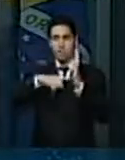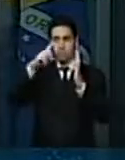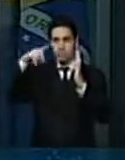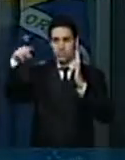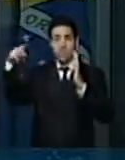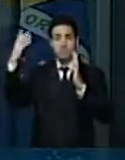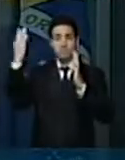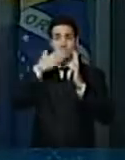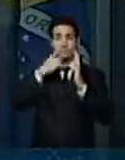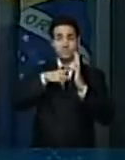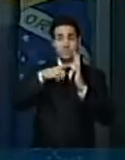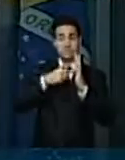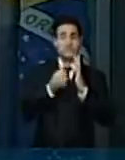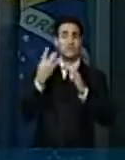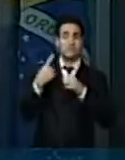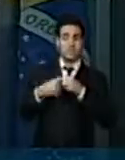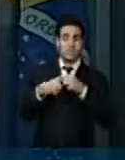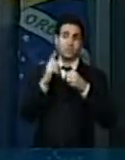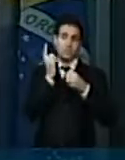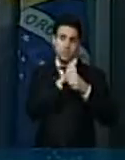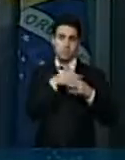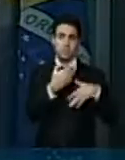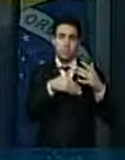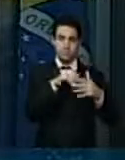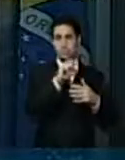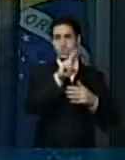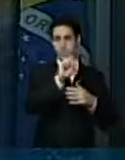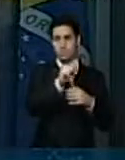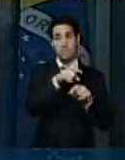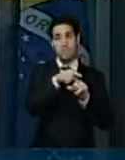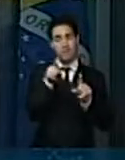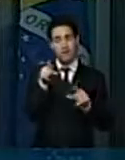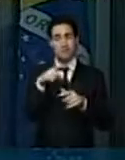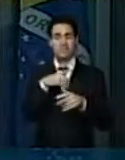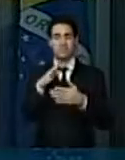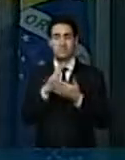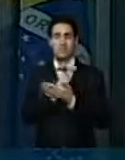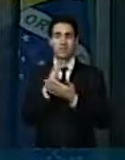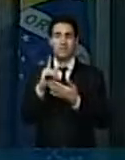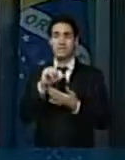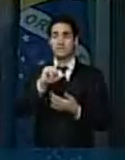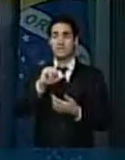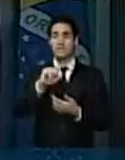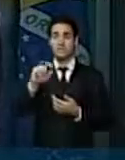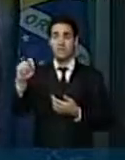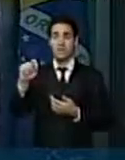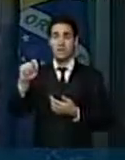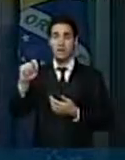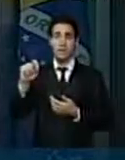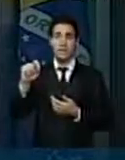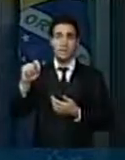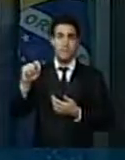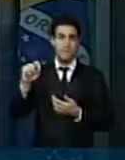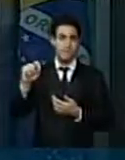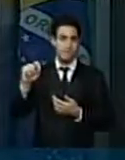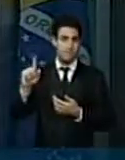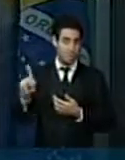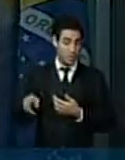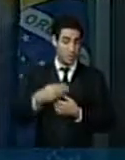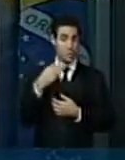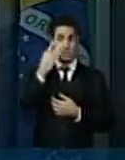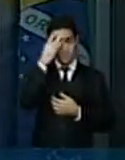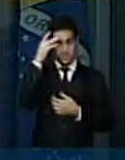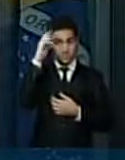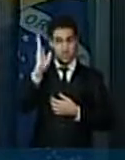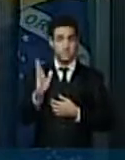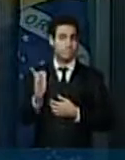cidades conseguiram desenvolver o SUS. Entretanto, nós temos mais de quase 100 bilhões de brasileiros que não conseguem ter